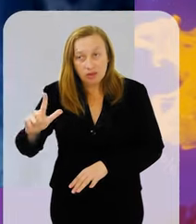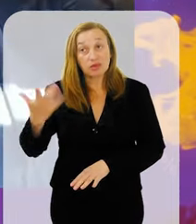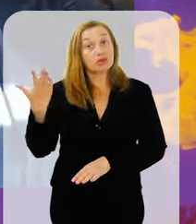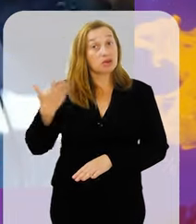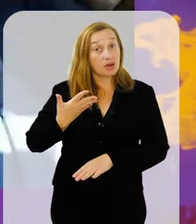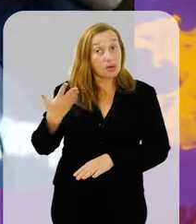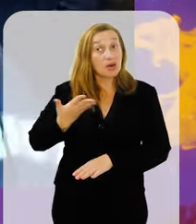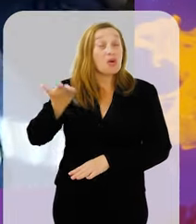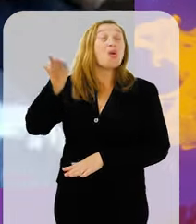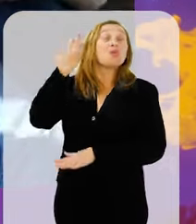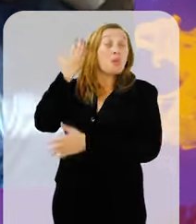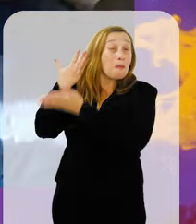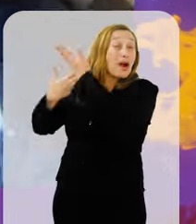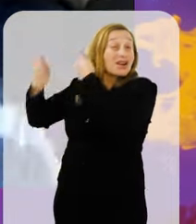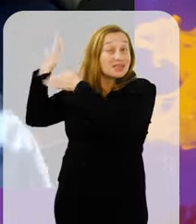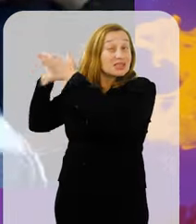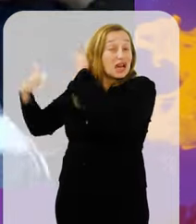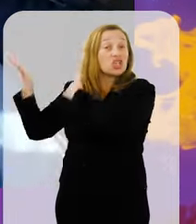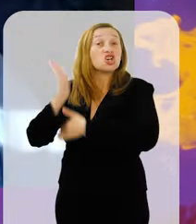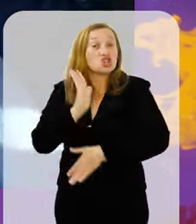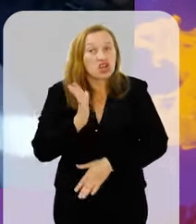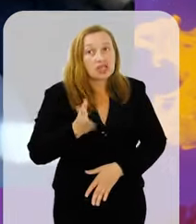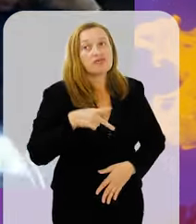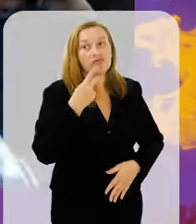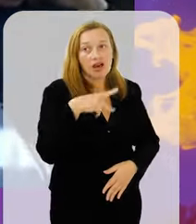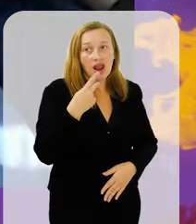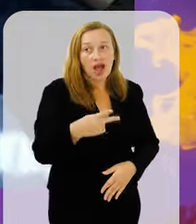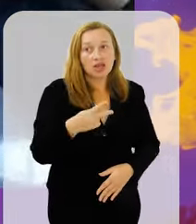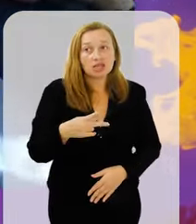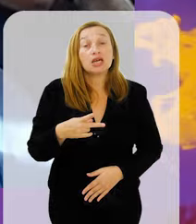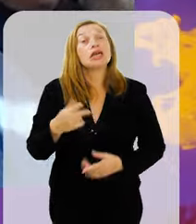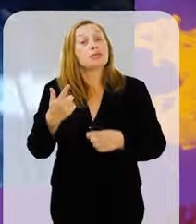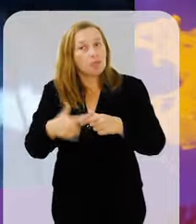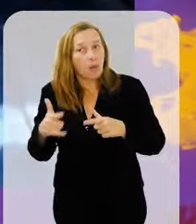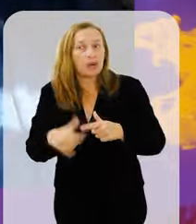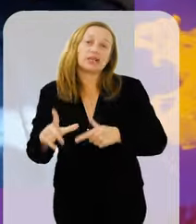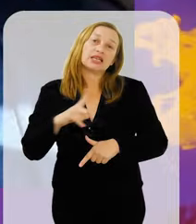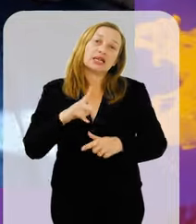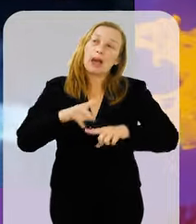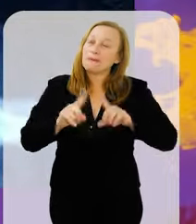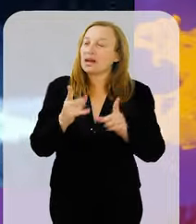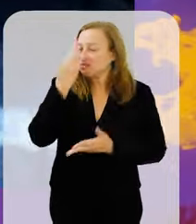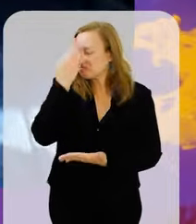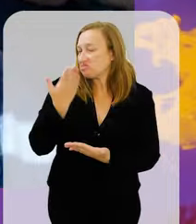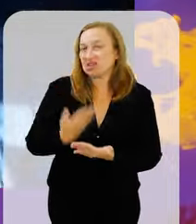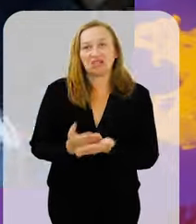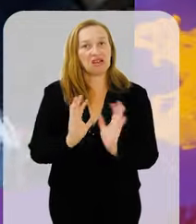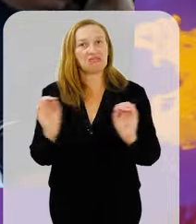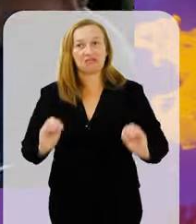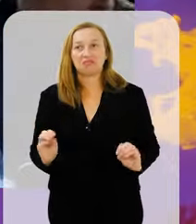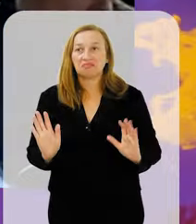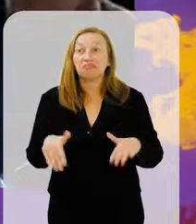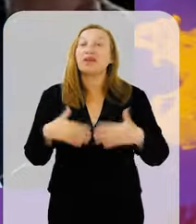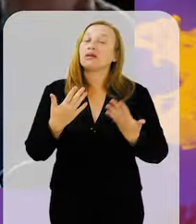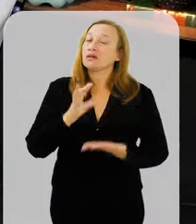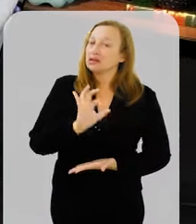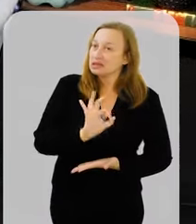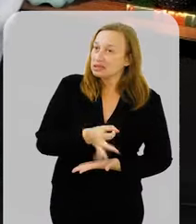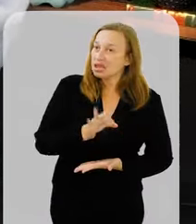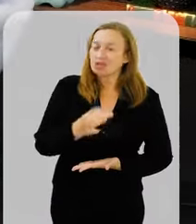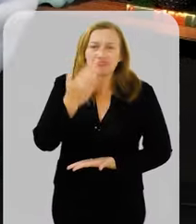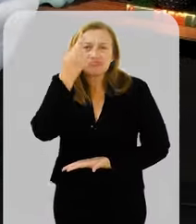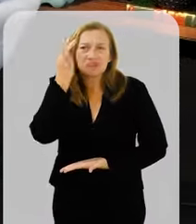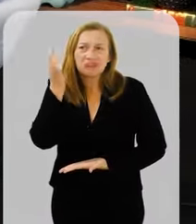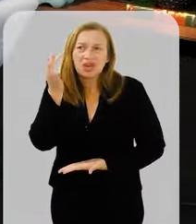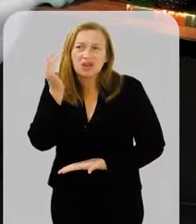nosso querido Joel Santana, lá atrás, já tinha dito, Rui, que ia dar problema, mas ninguém acreditou, né? Pois é,